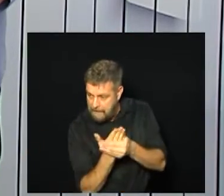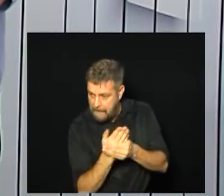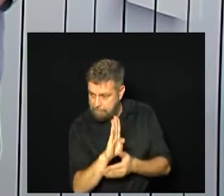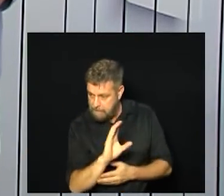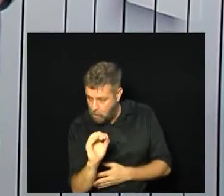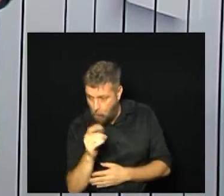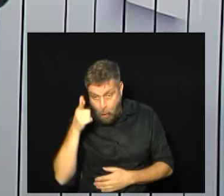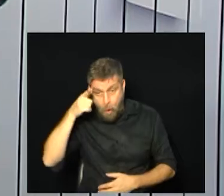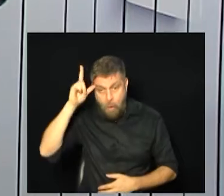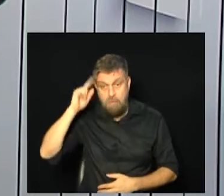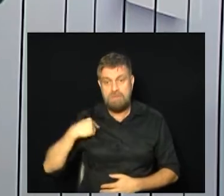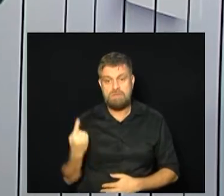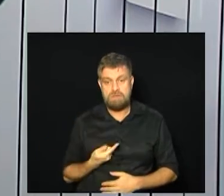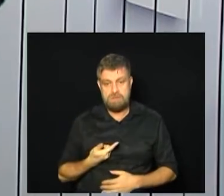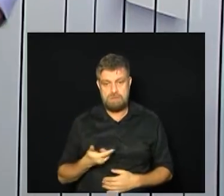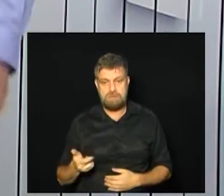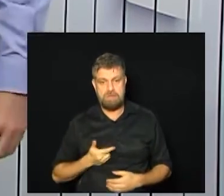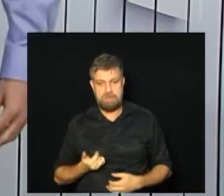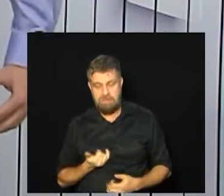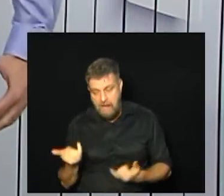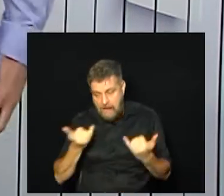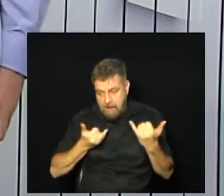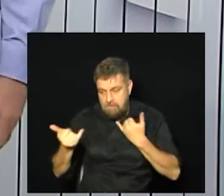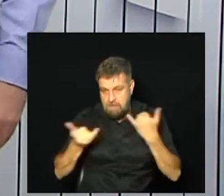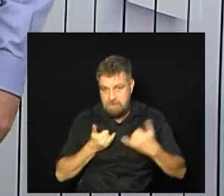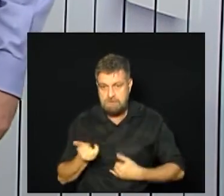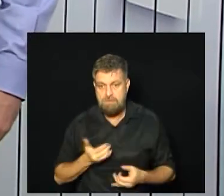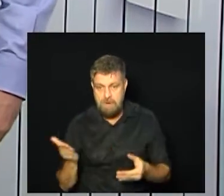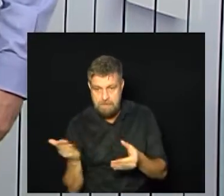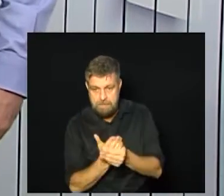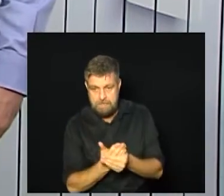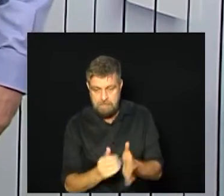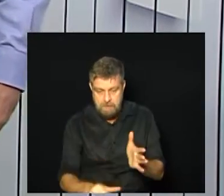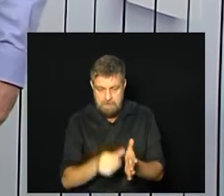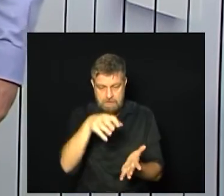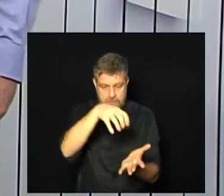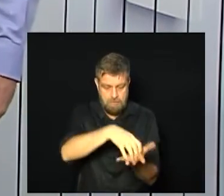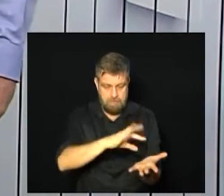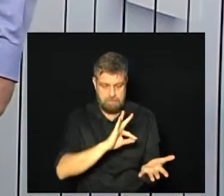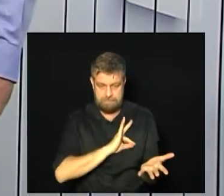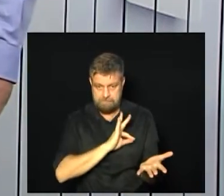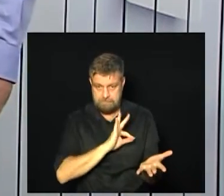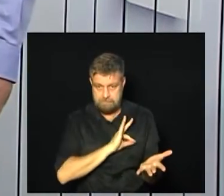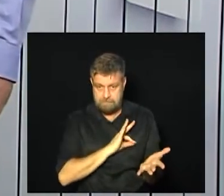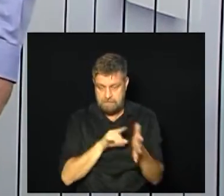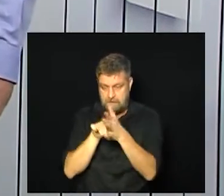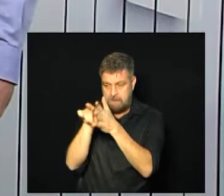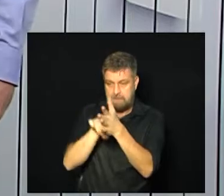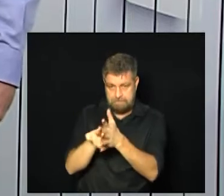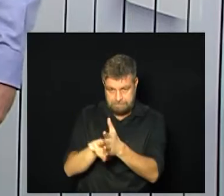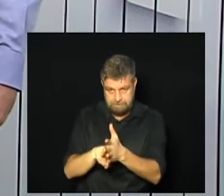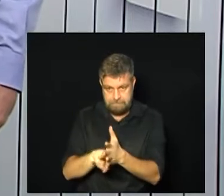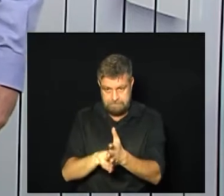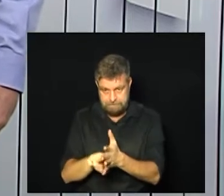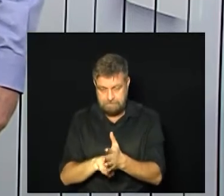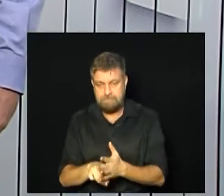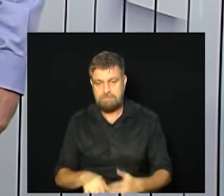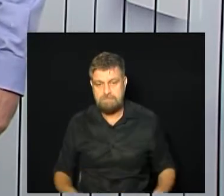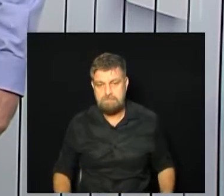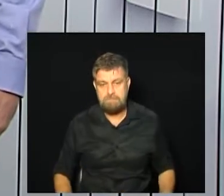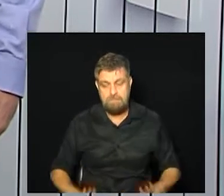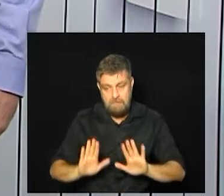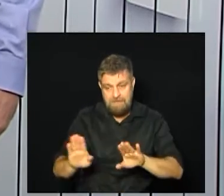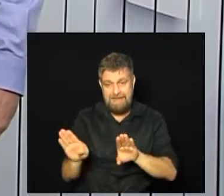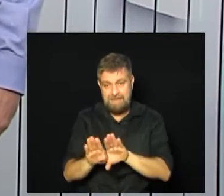ontem, né? A gente soube pelas primeiras informações que ele foi registrado no primeiro DP e foi encaminhado para investigação no 5º DP. Por